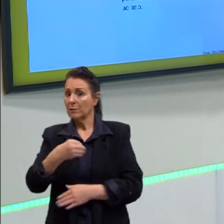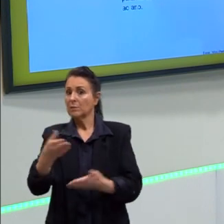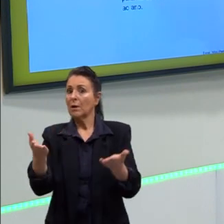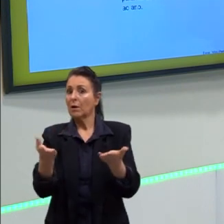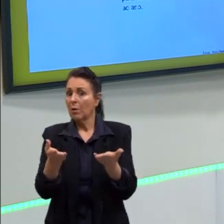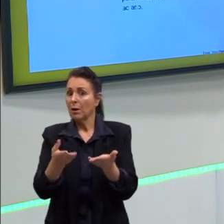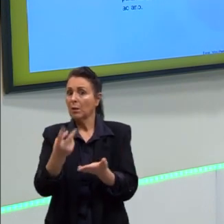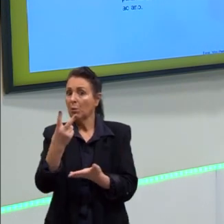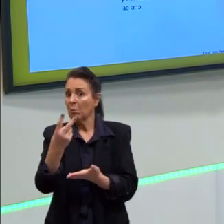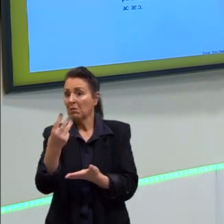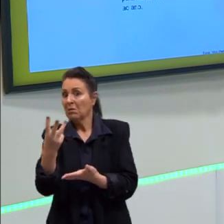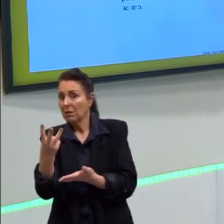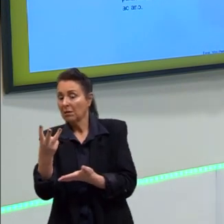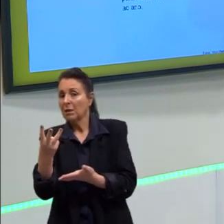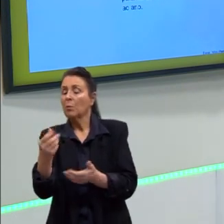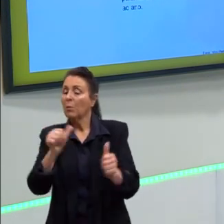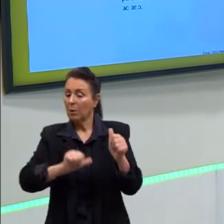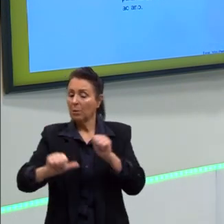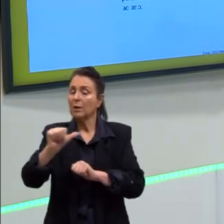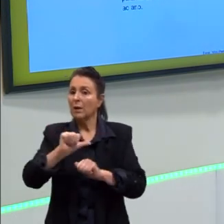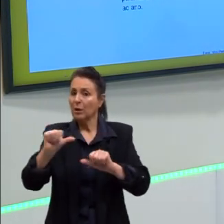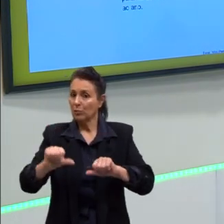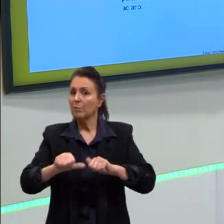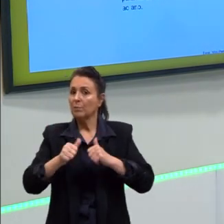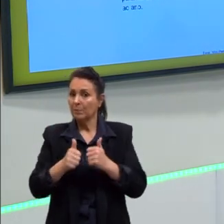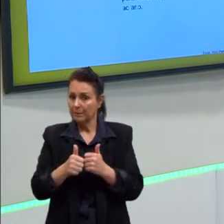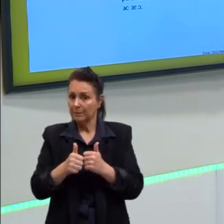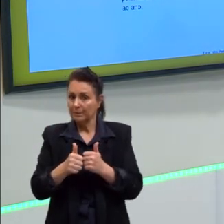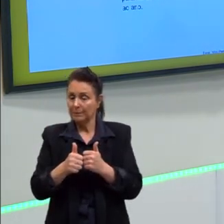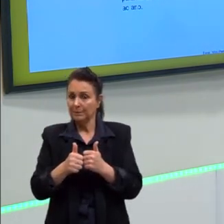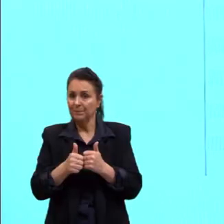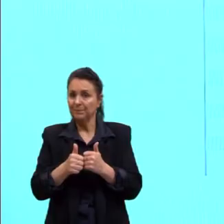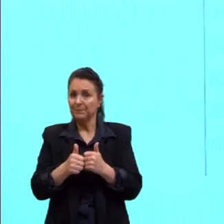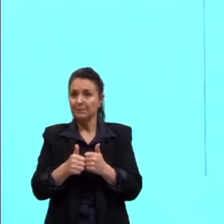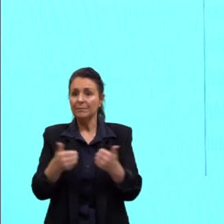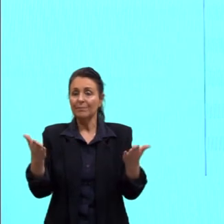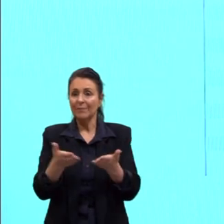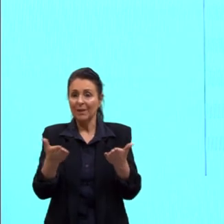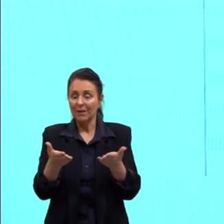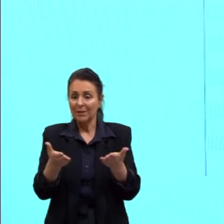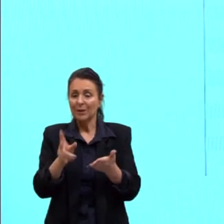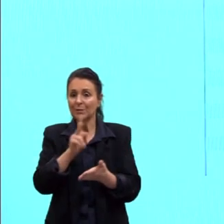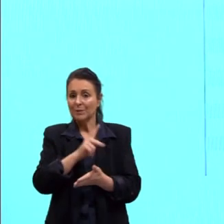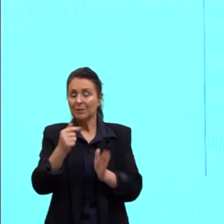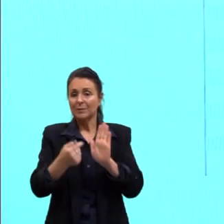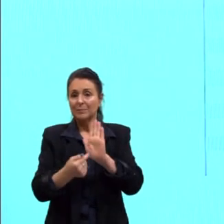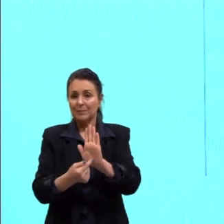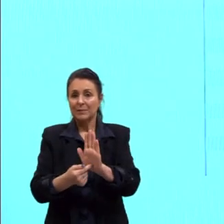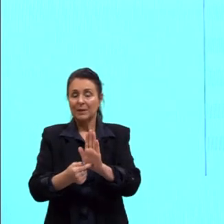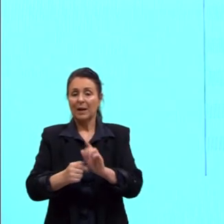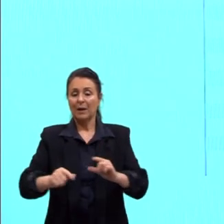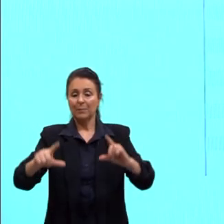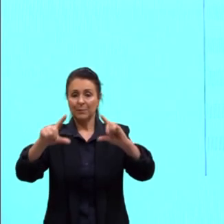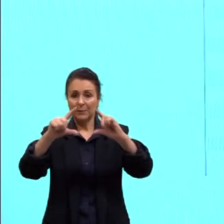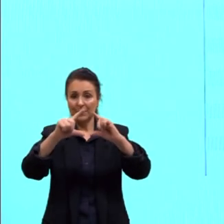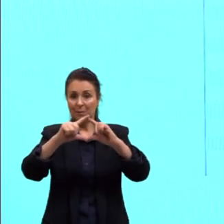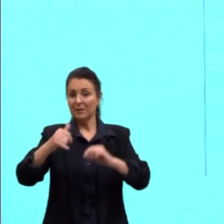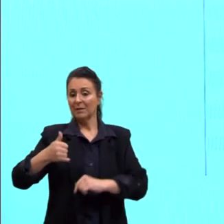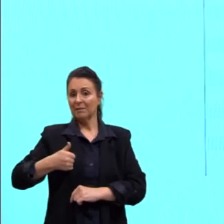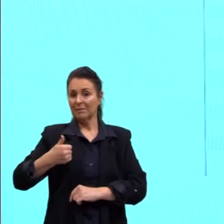aí com uma qualidade bem maior tá E aí eu trago à a boa e velha pirâmide etária